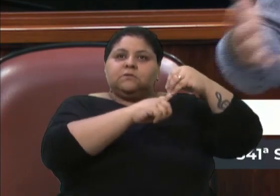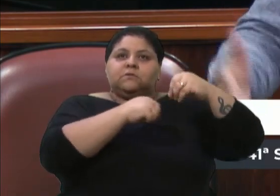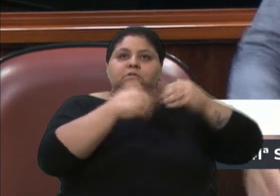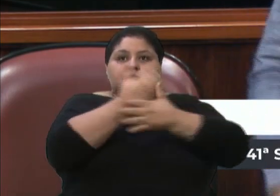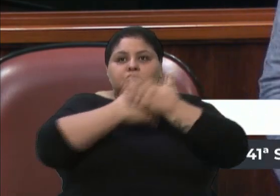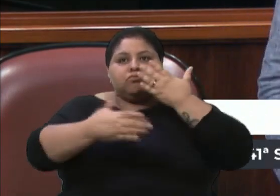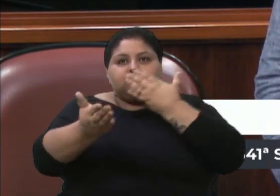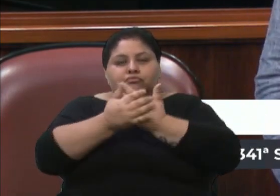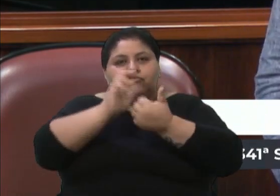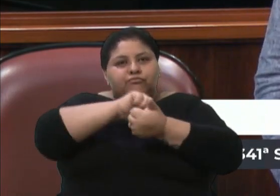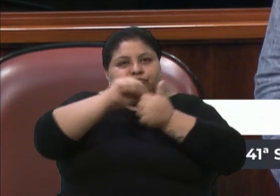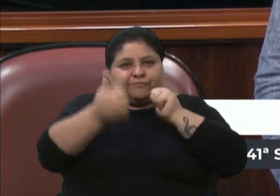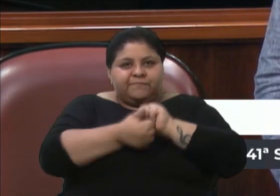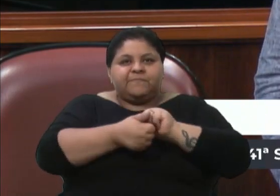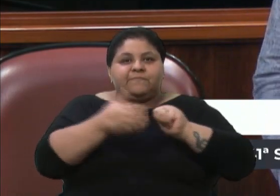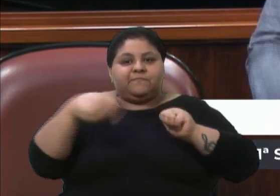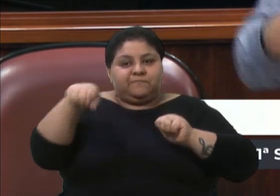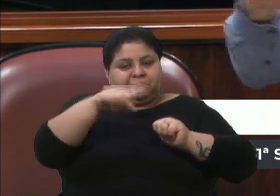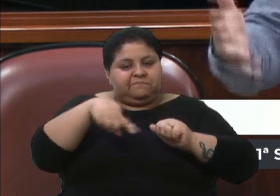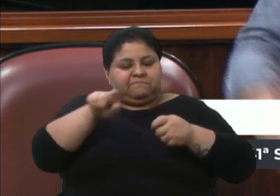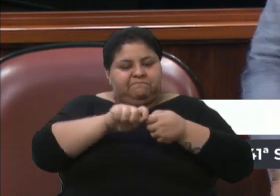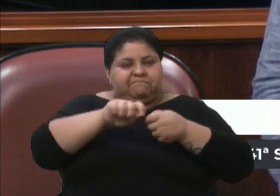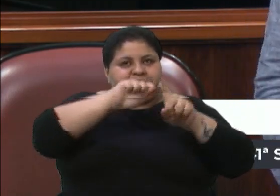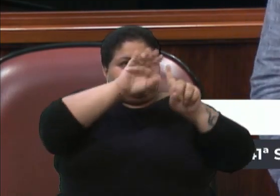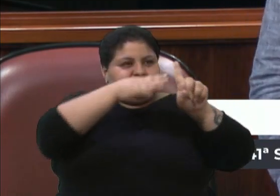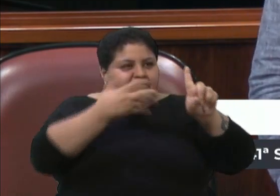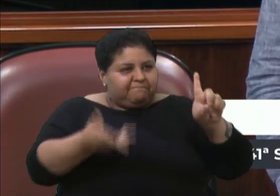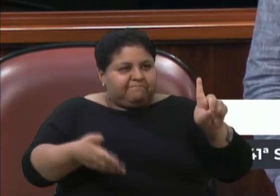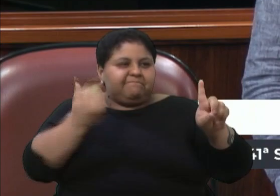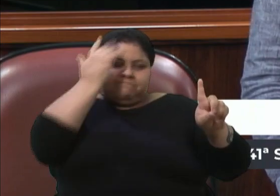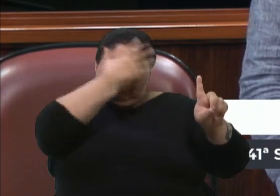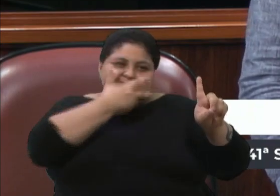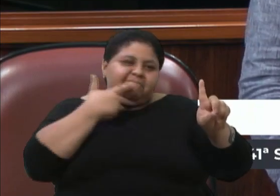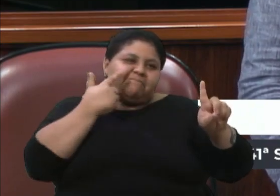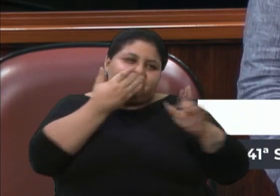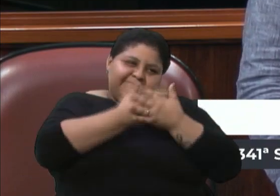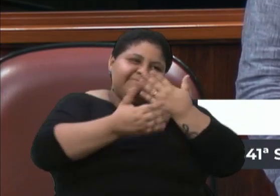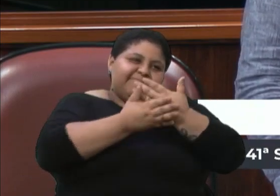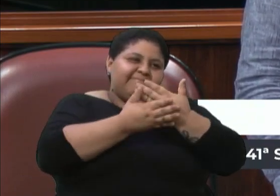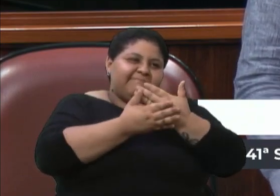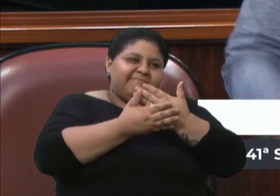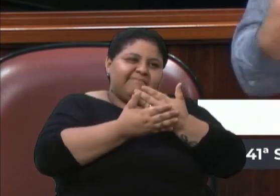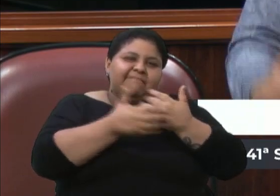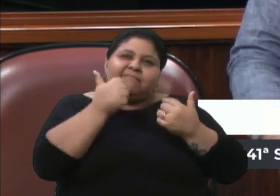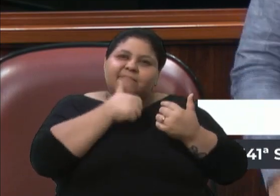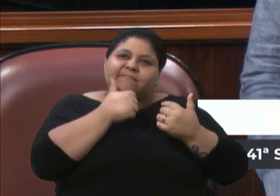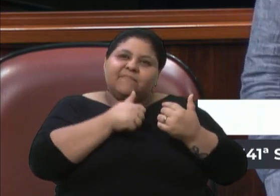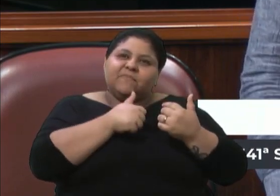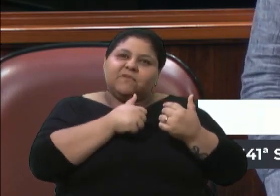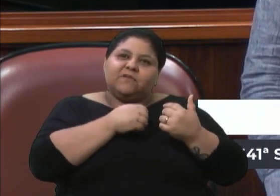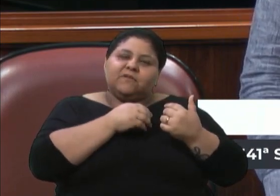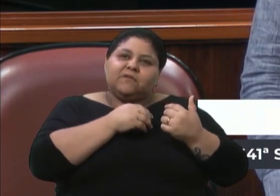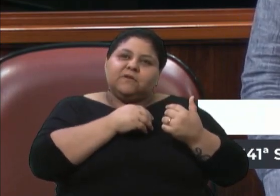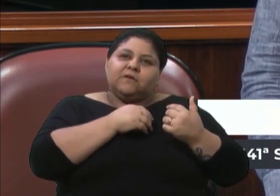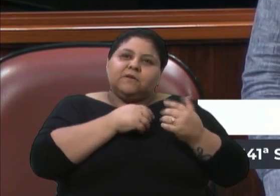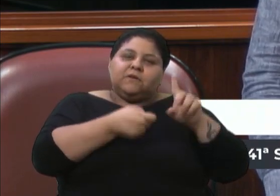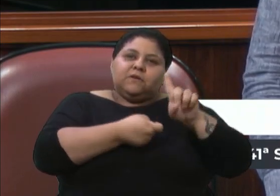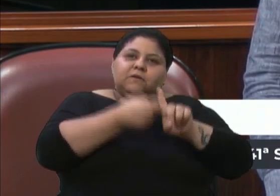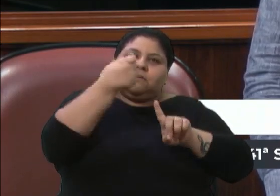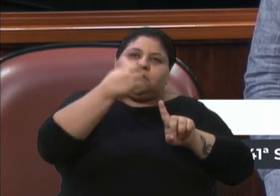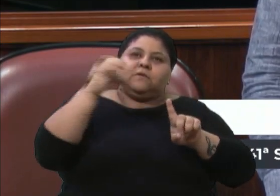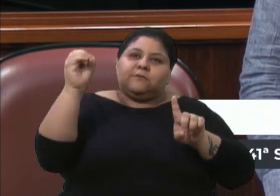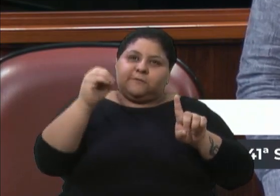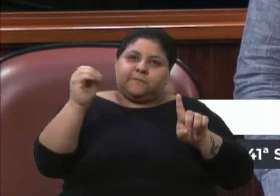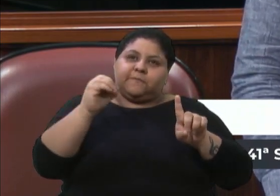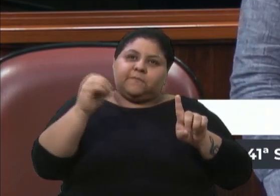a gente vai fazer uma homenagem muito bonita declarar voto para elas. No mês de outubro, no momento oportuno, a gente vai divulgar